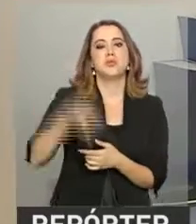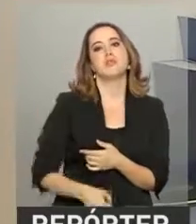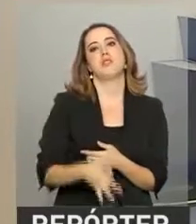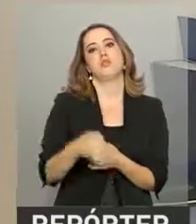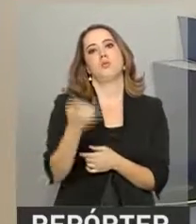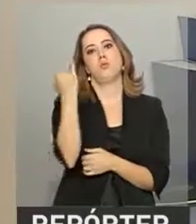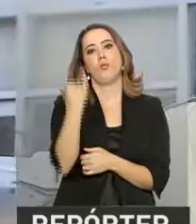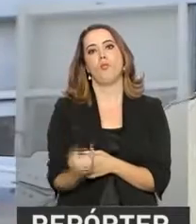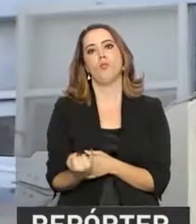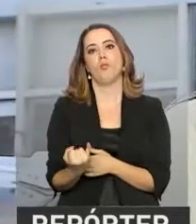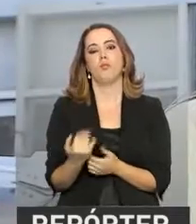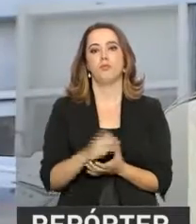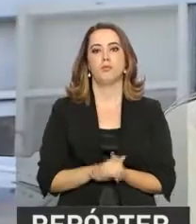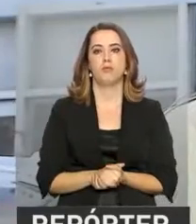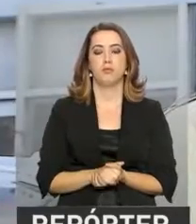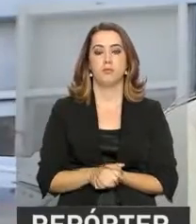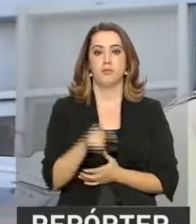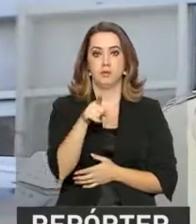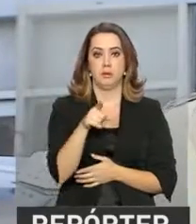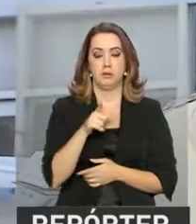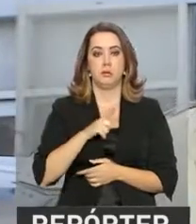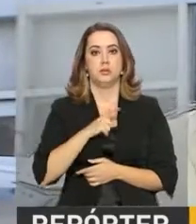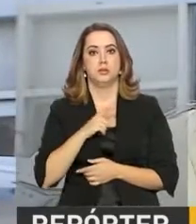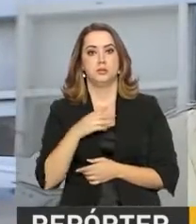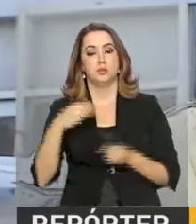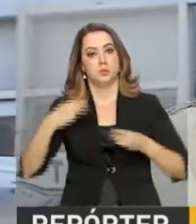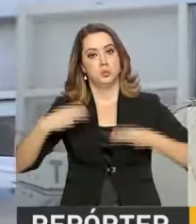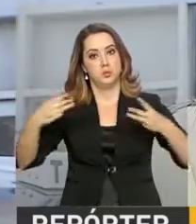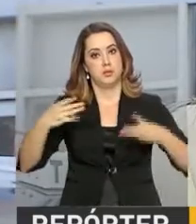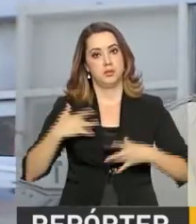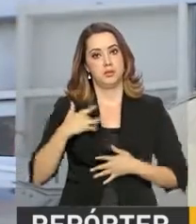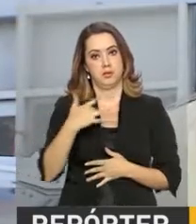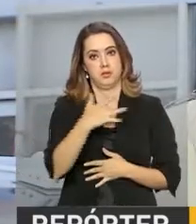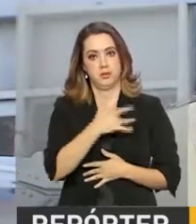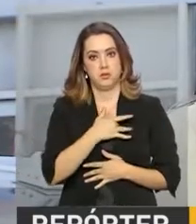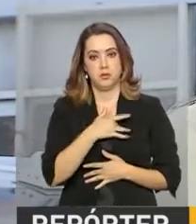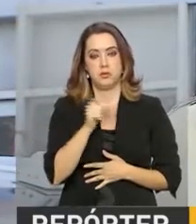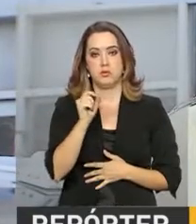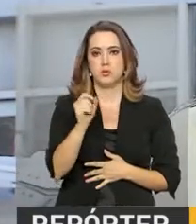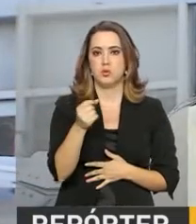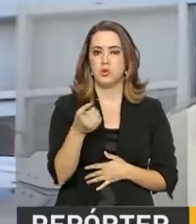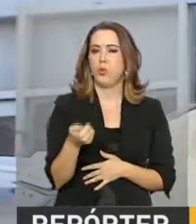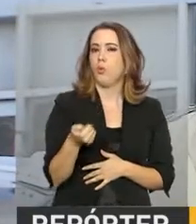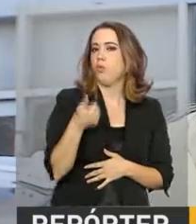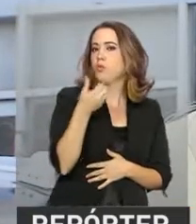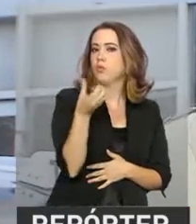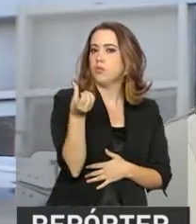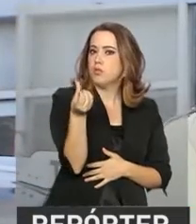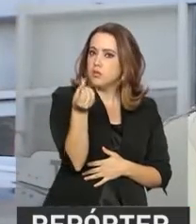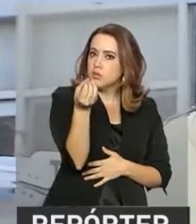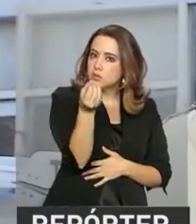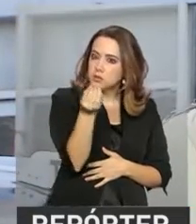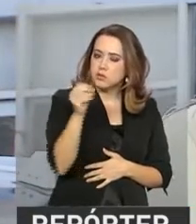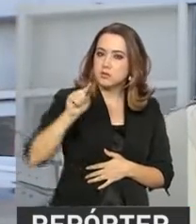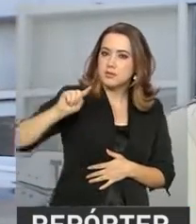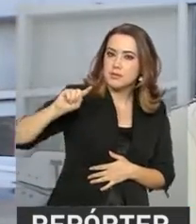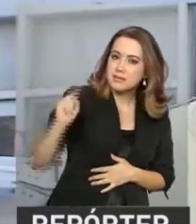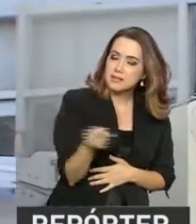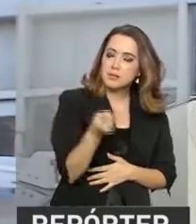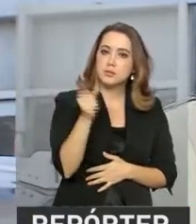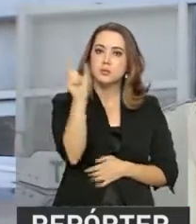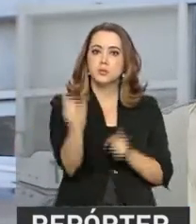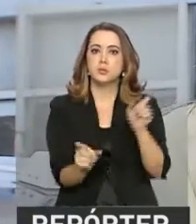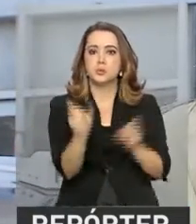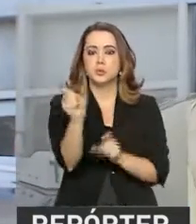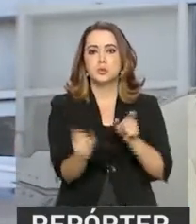valor sobre isso de acordo com o ministério da saúde quase 60 mil casos a nação por auto medicação foram